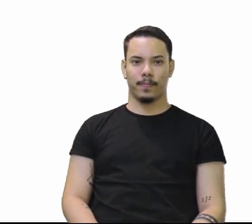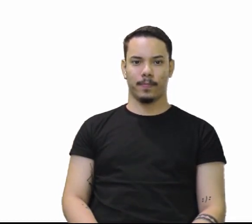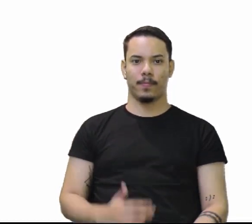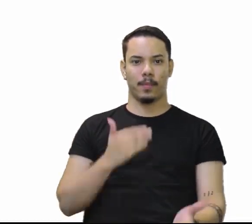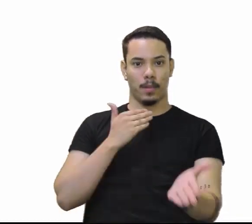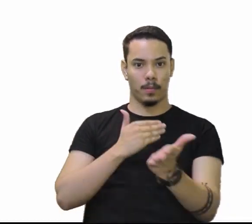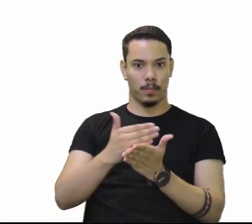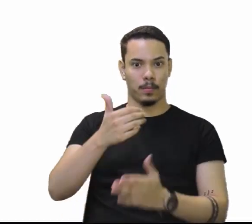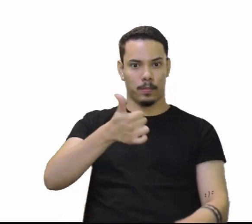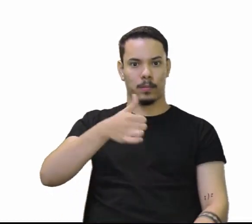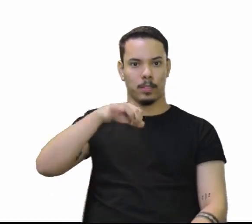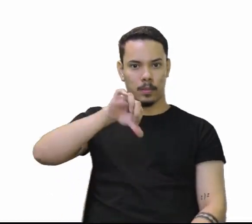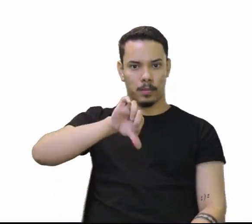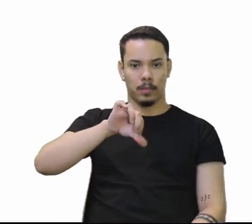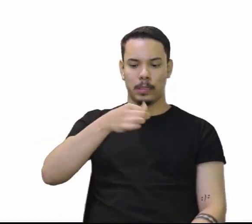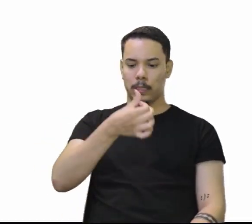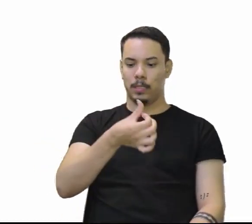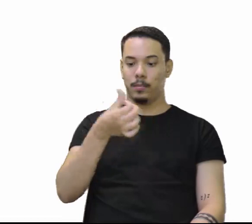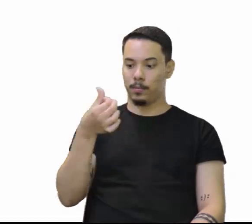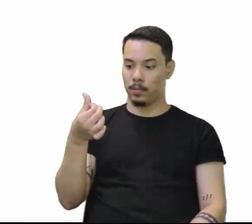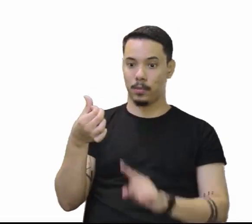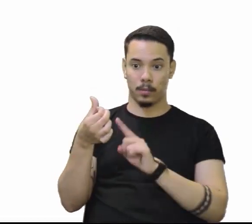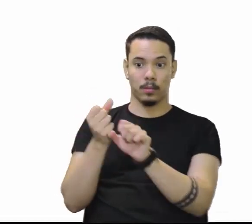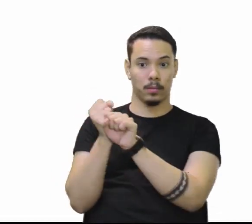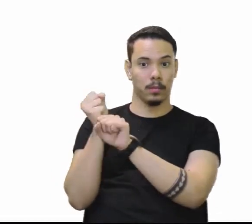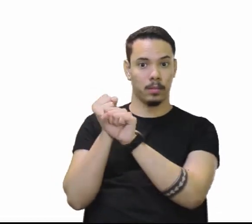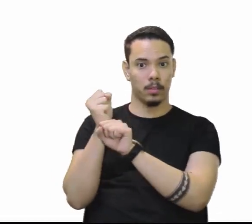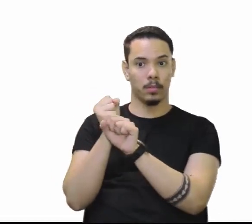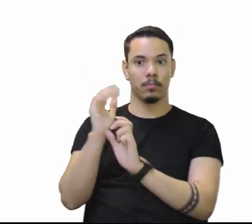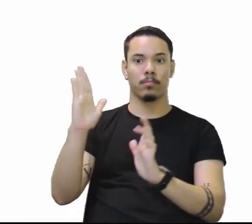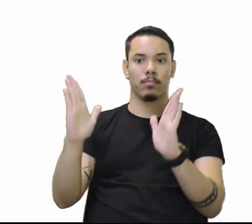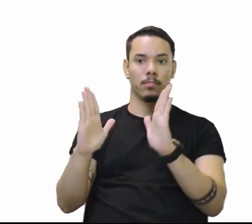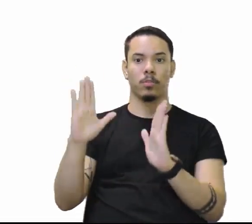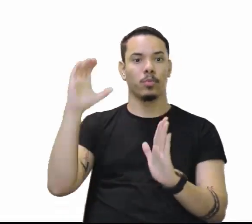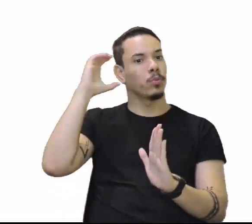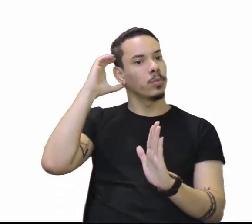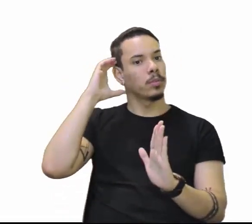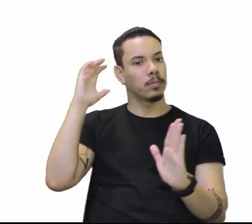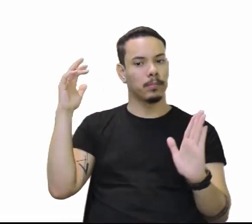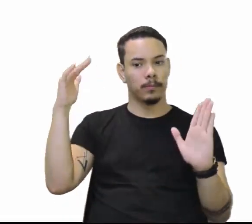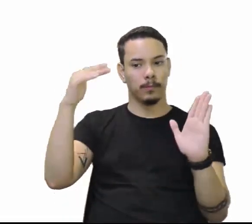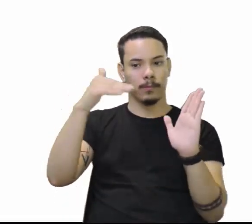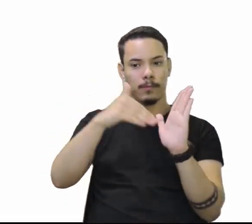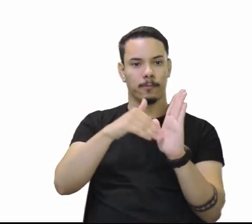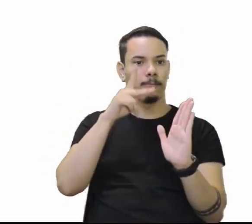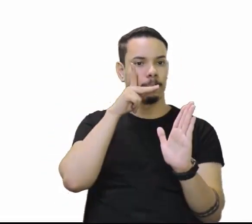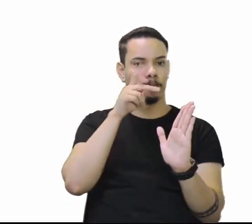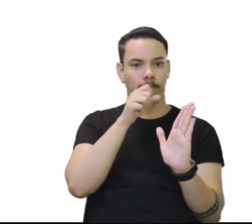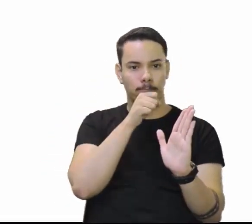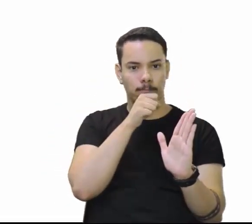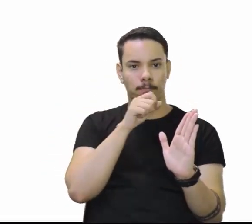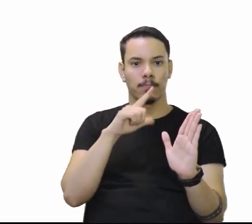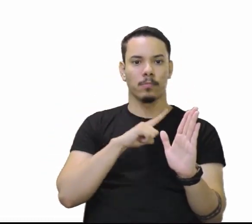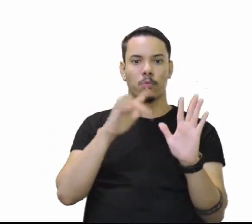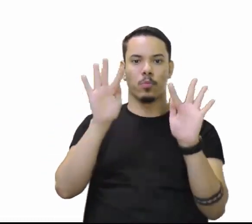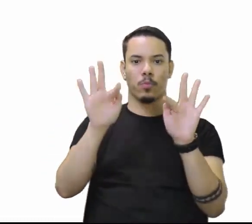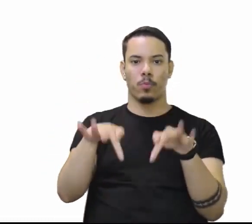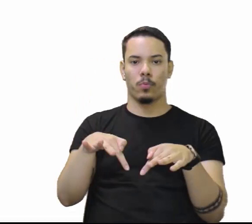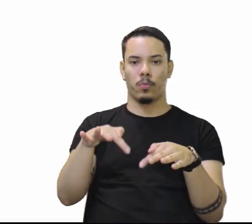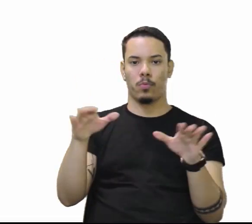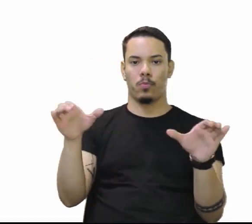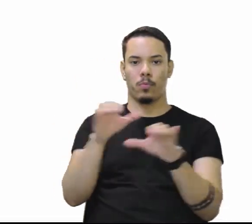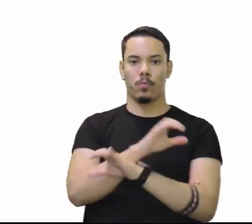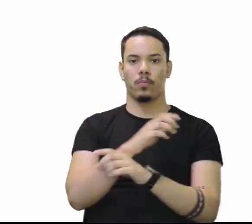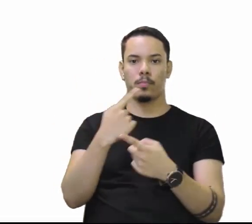A partir de 1966, o trecho entre Cuiabá e Porto Velho ficou concluído através